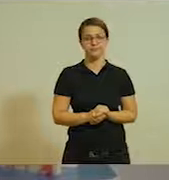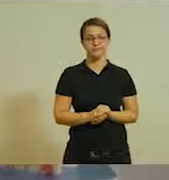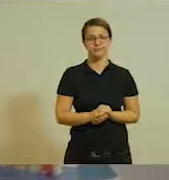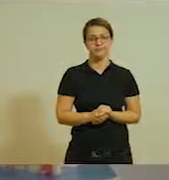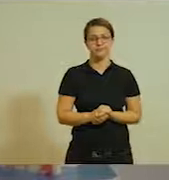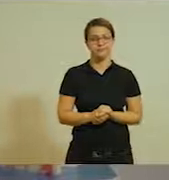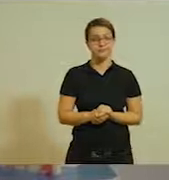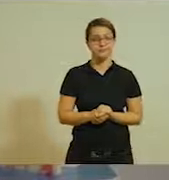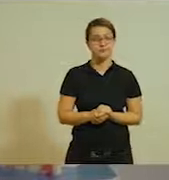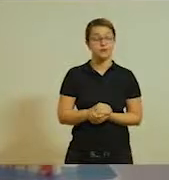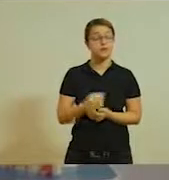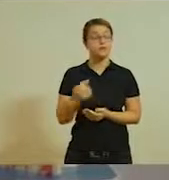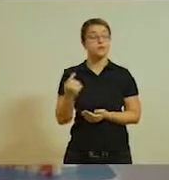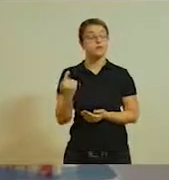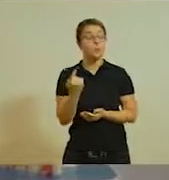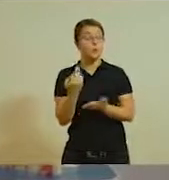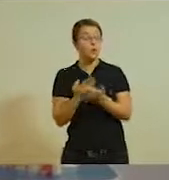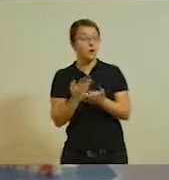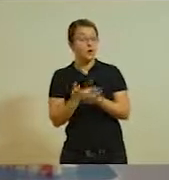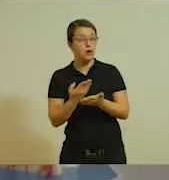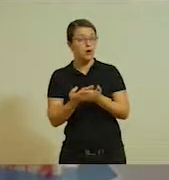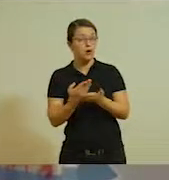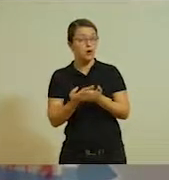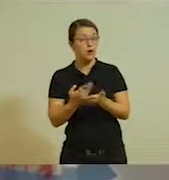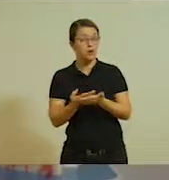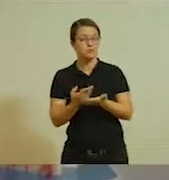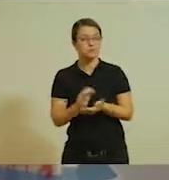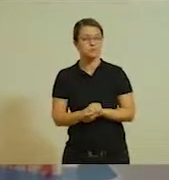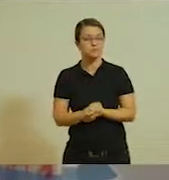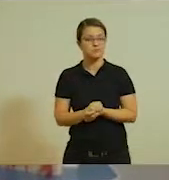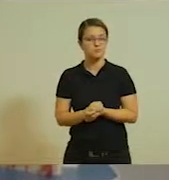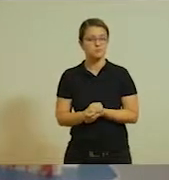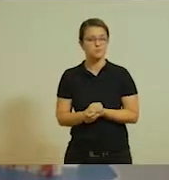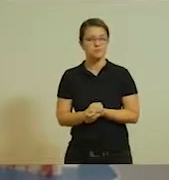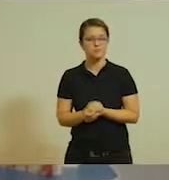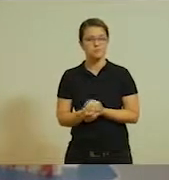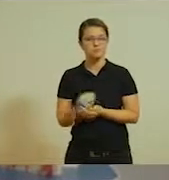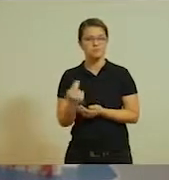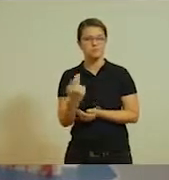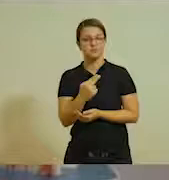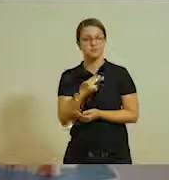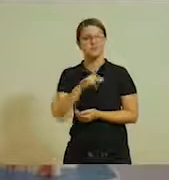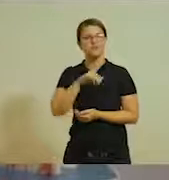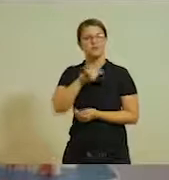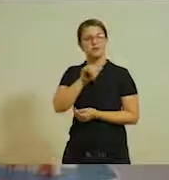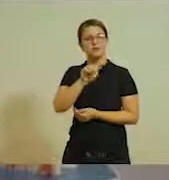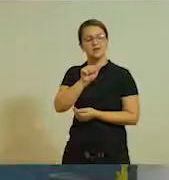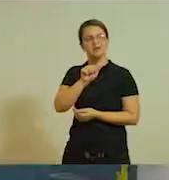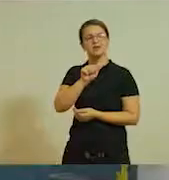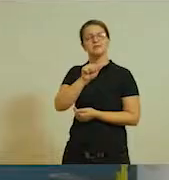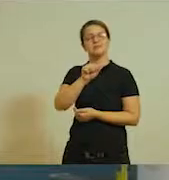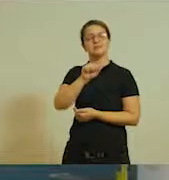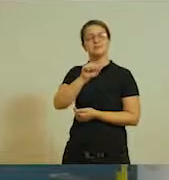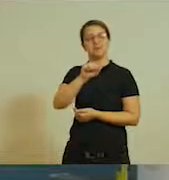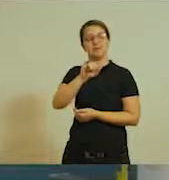aula para o segundo ano do Ensino Fundamental. Eu sou a professora Iaciara e sejam bem-vindos.